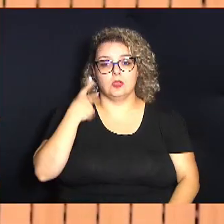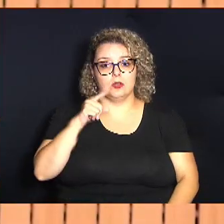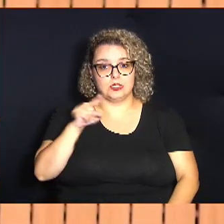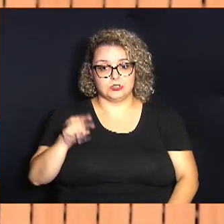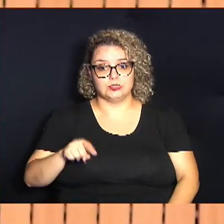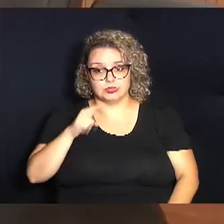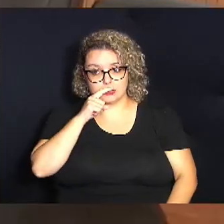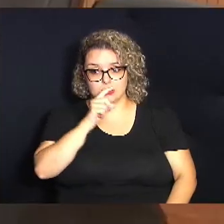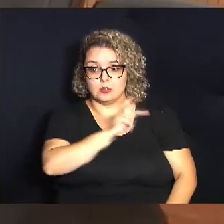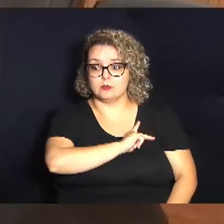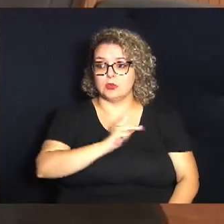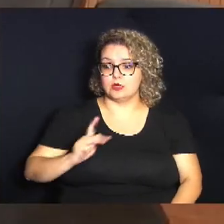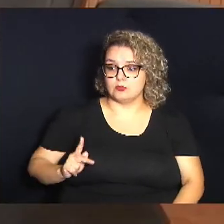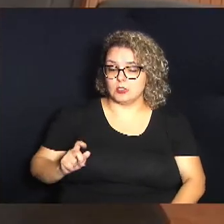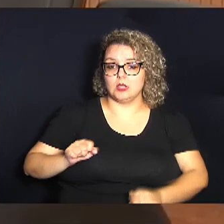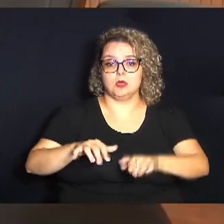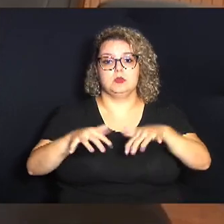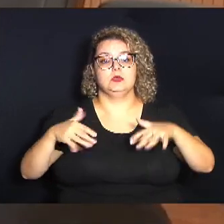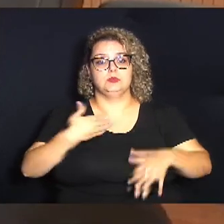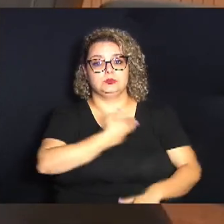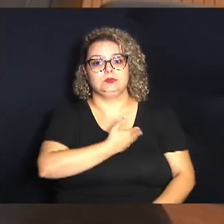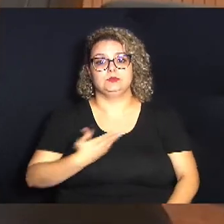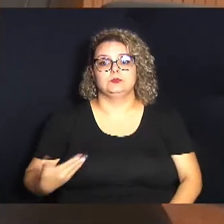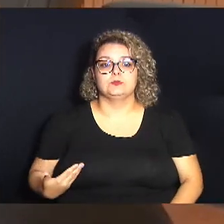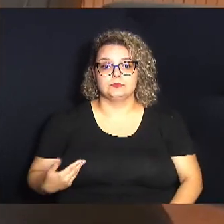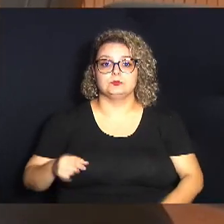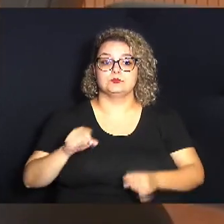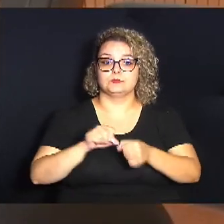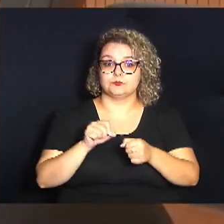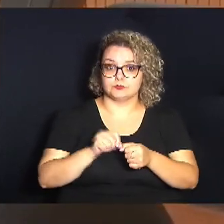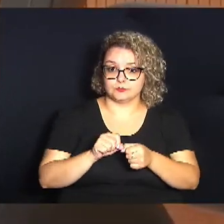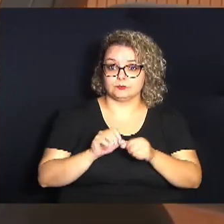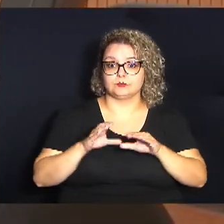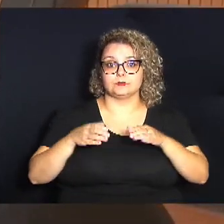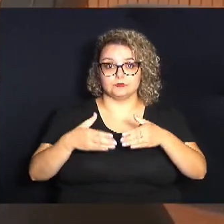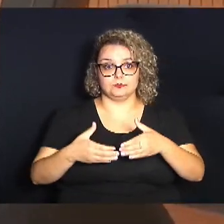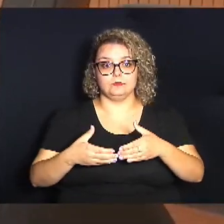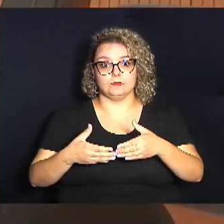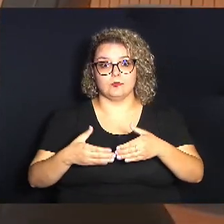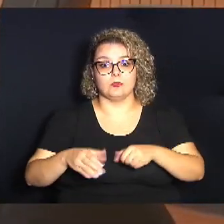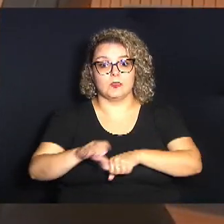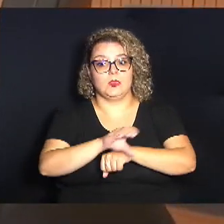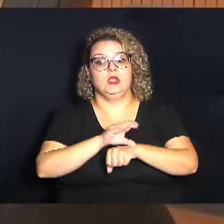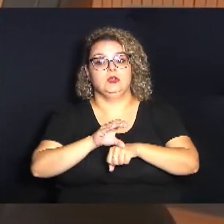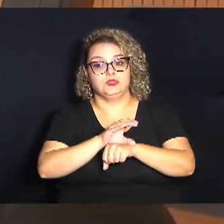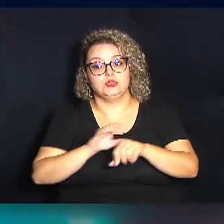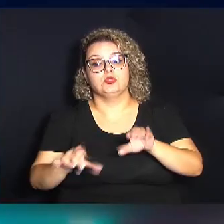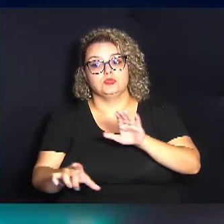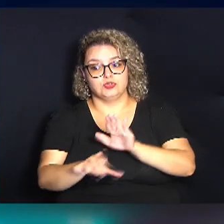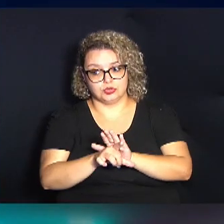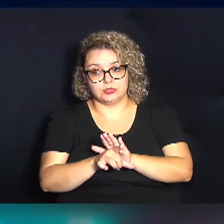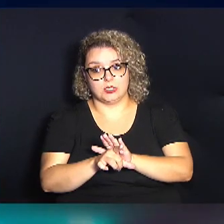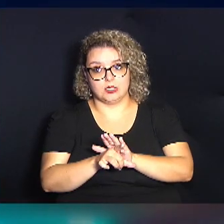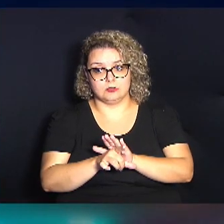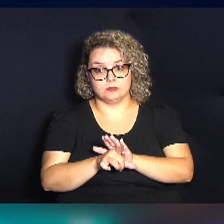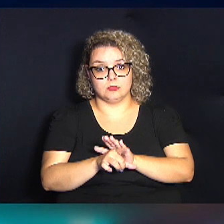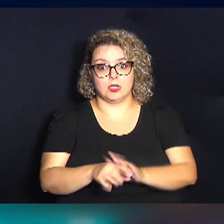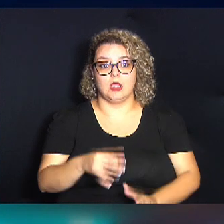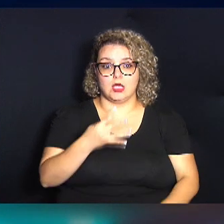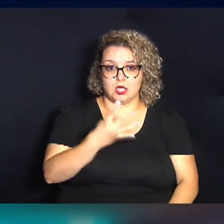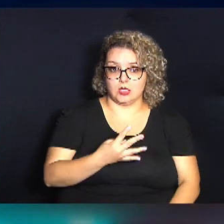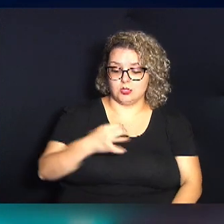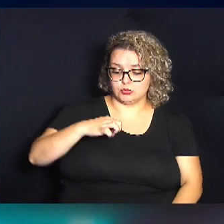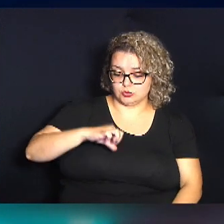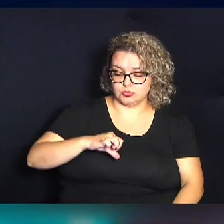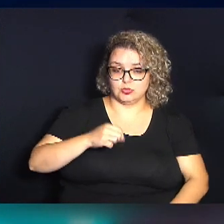Carlos presidiu as audiências públicas que foram realizadas pela Comissão de Constituição e Legalidade. A